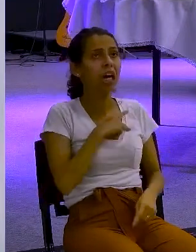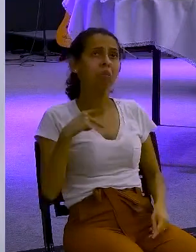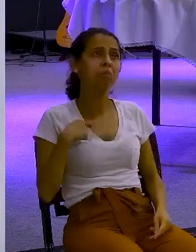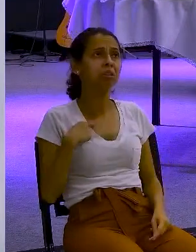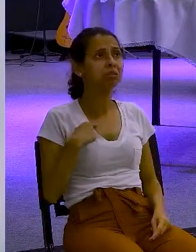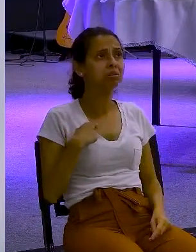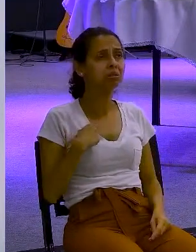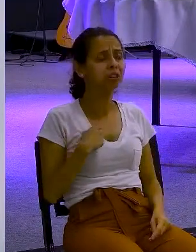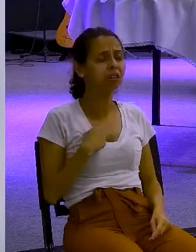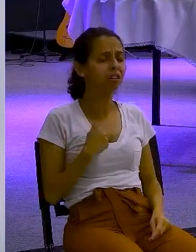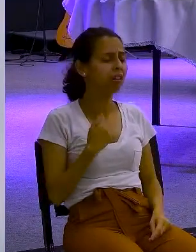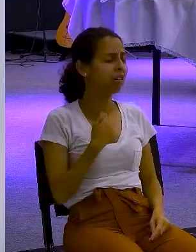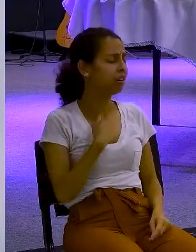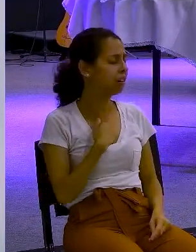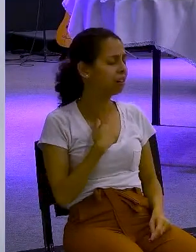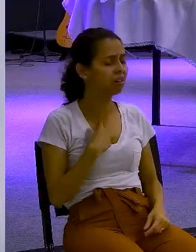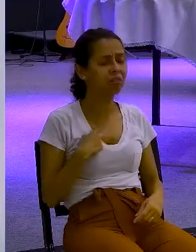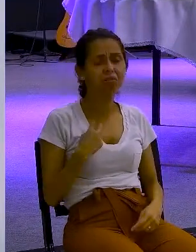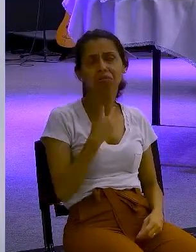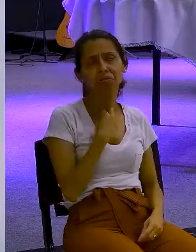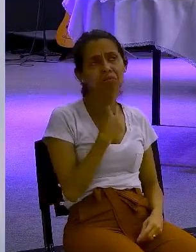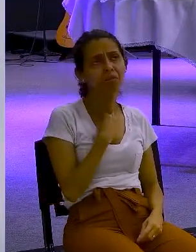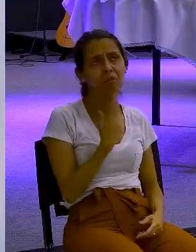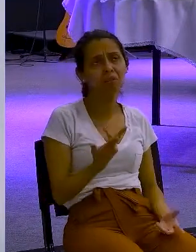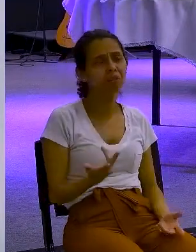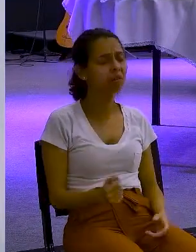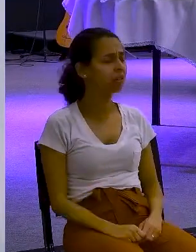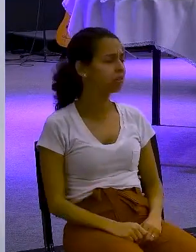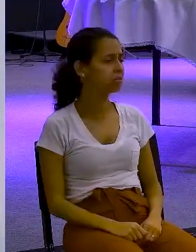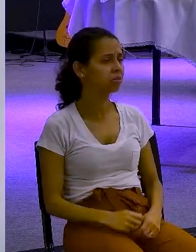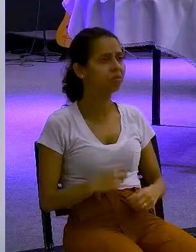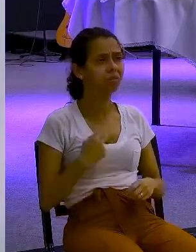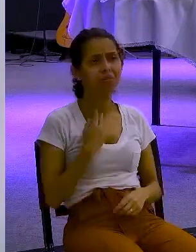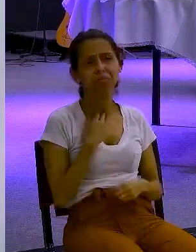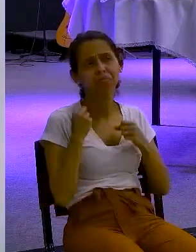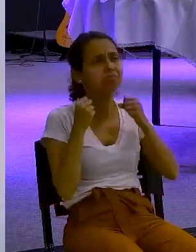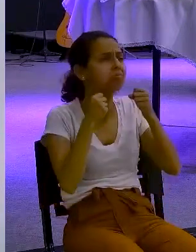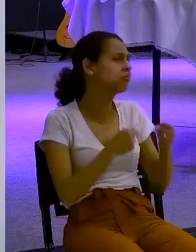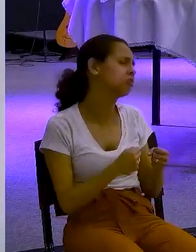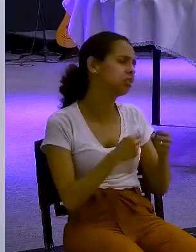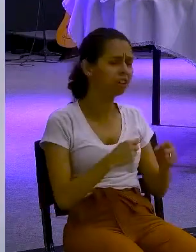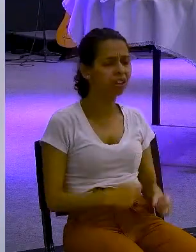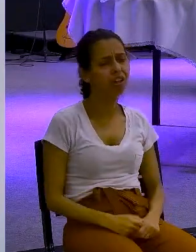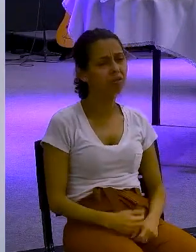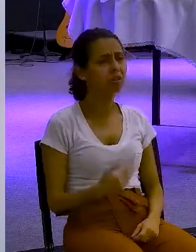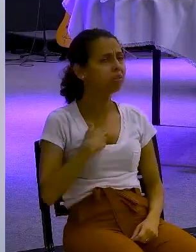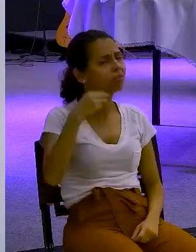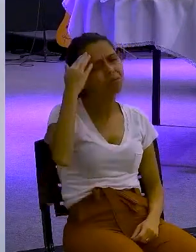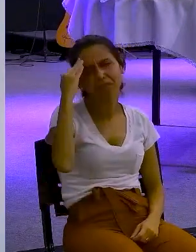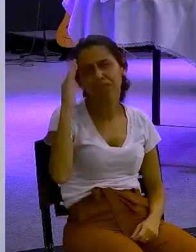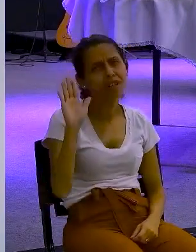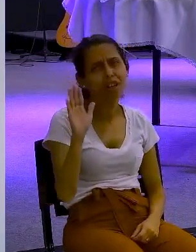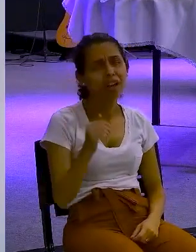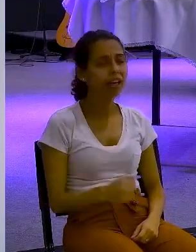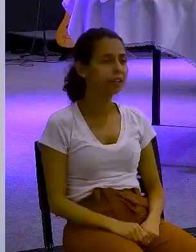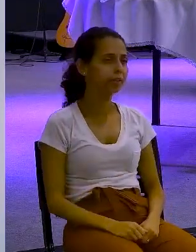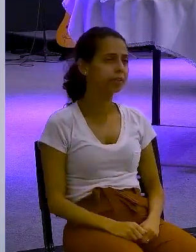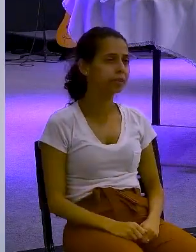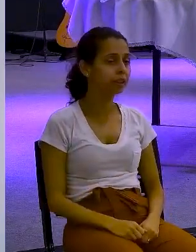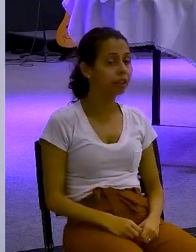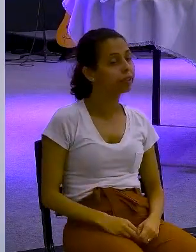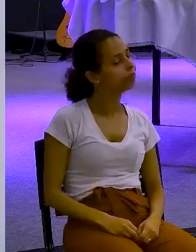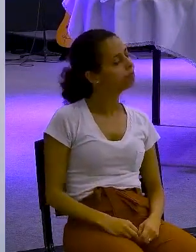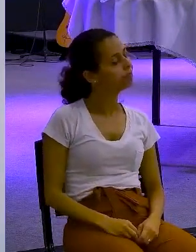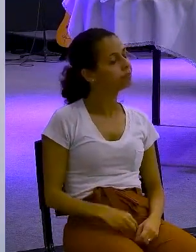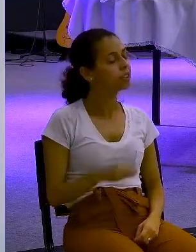consigo perseverar, porque falta o Espírito Santo. Ah, pastor, eu não entendo as coisas. Falta o Espírito Santo. Ah,